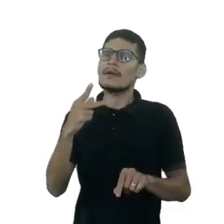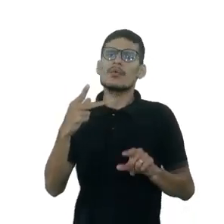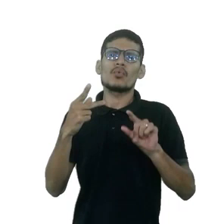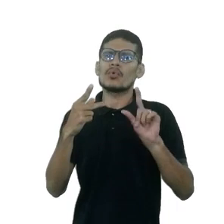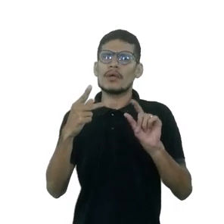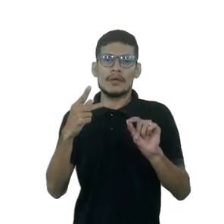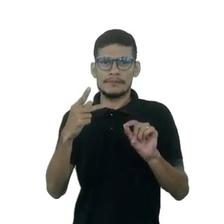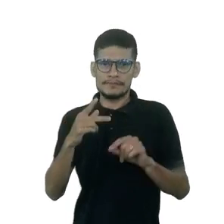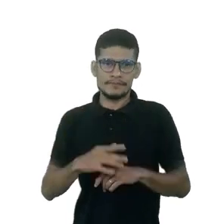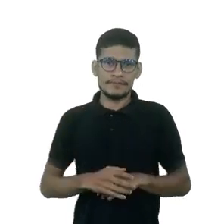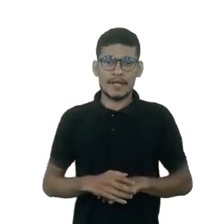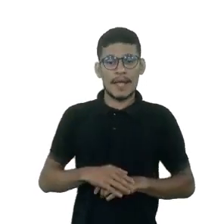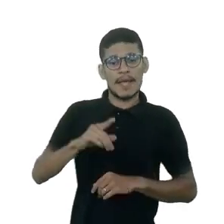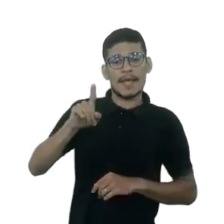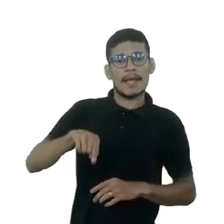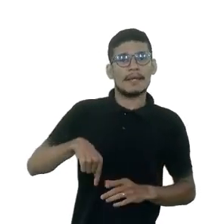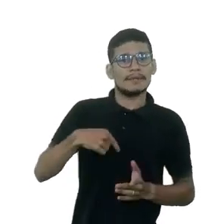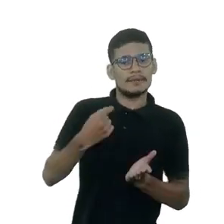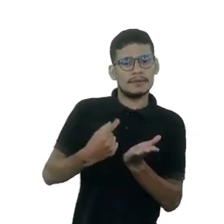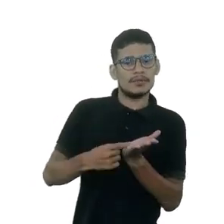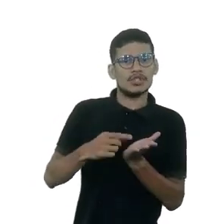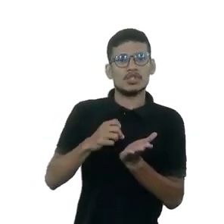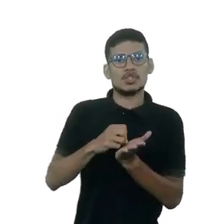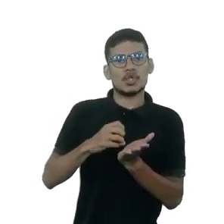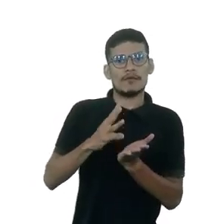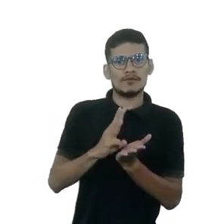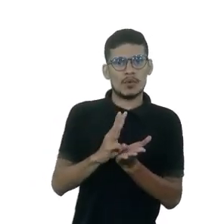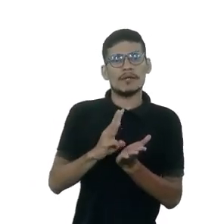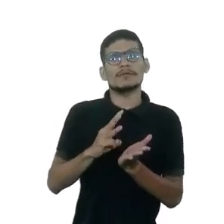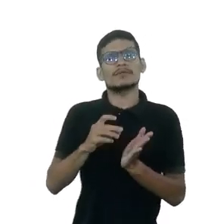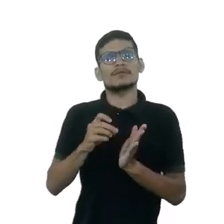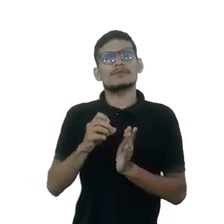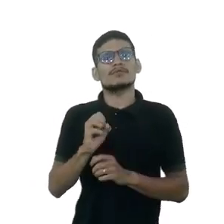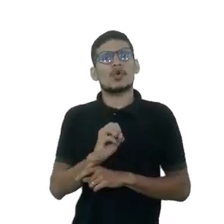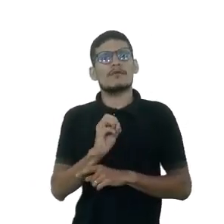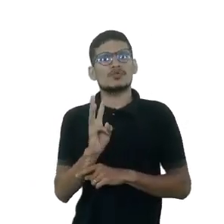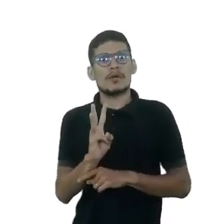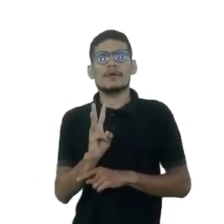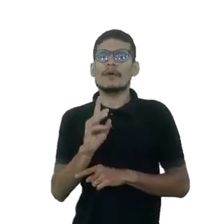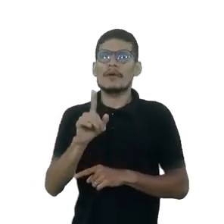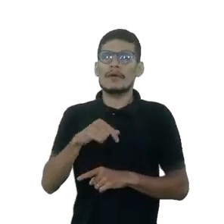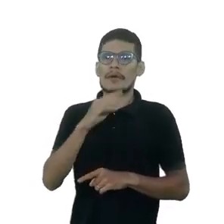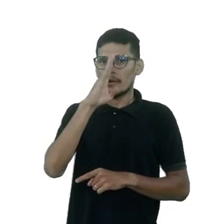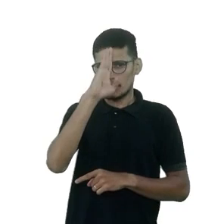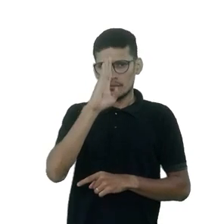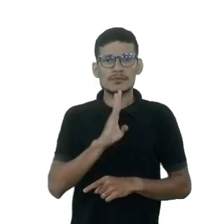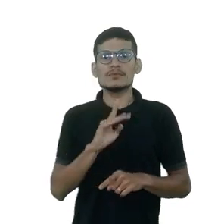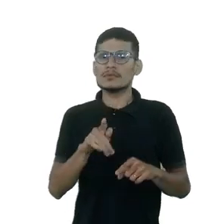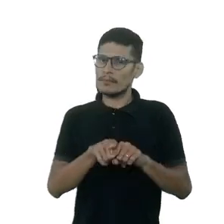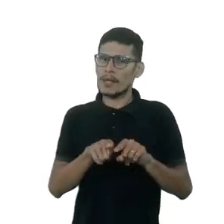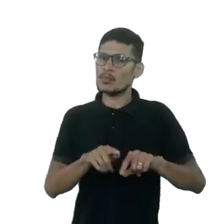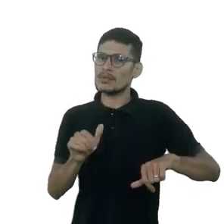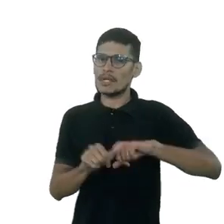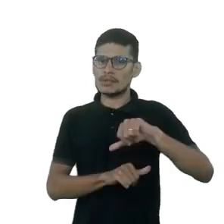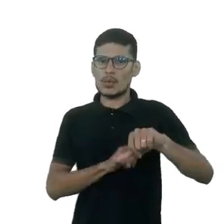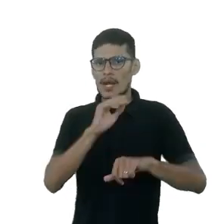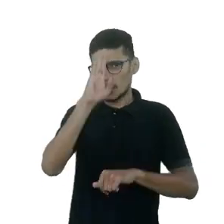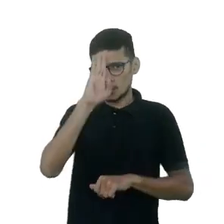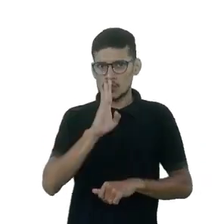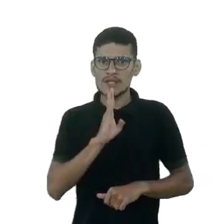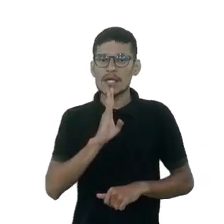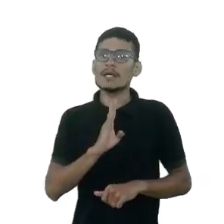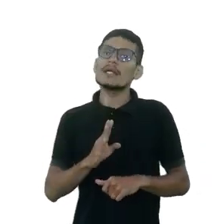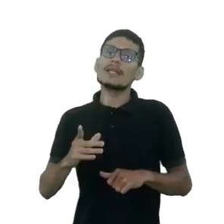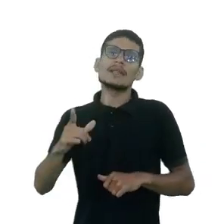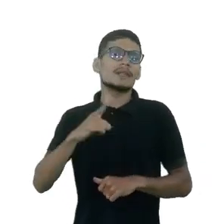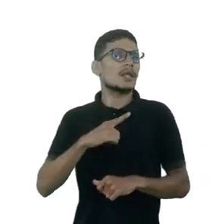primeiro é um software que é gratuito, assim como as atualizações também são gratuitas. Ele possui